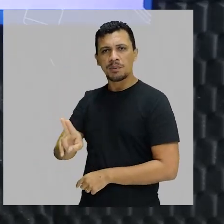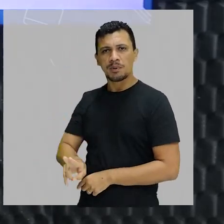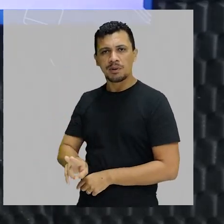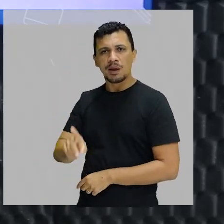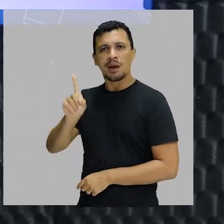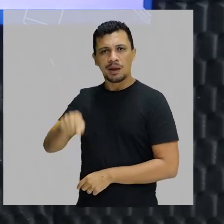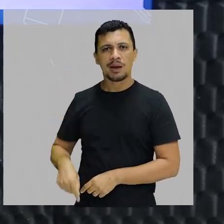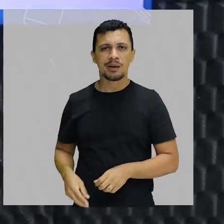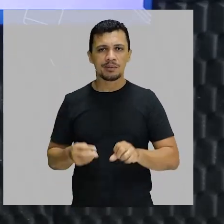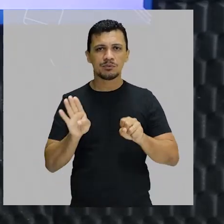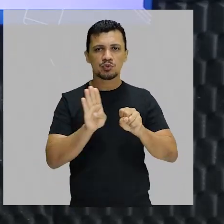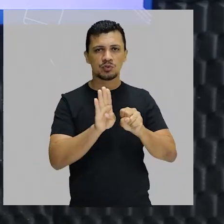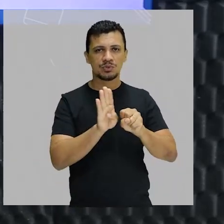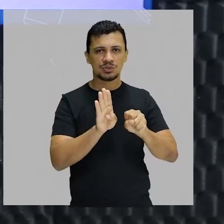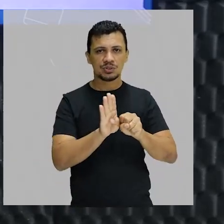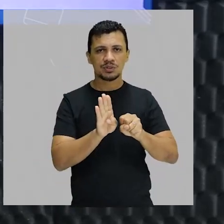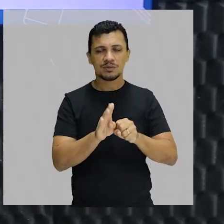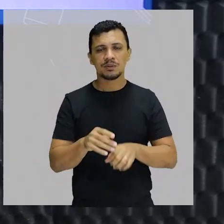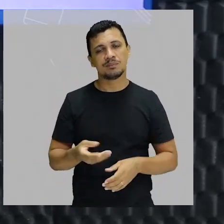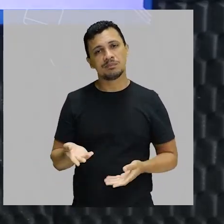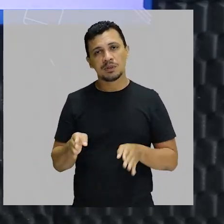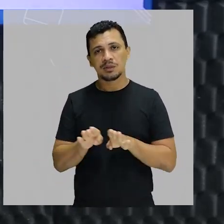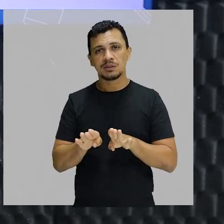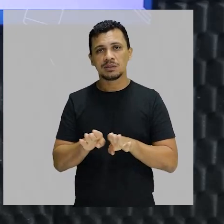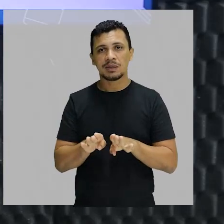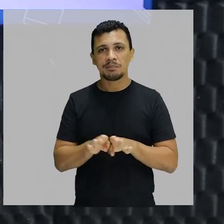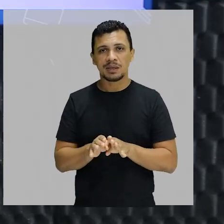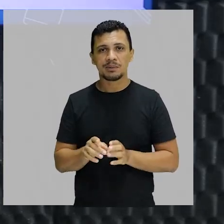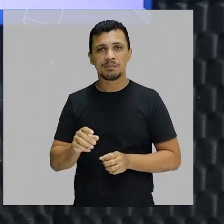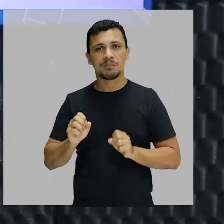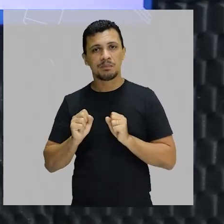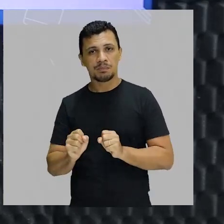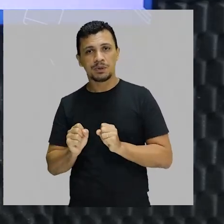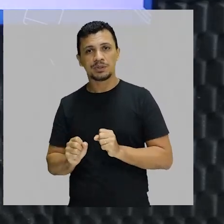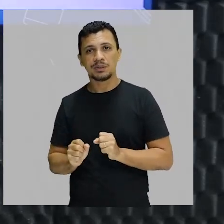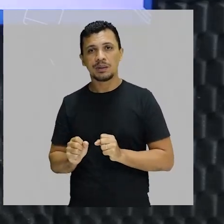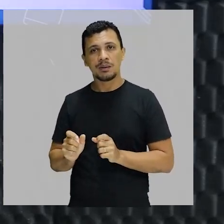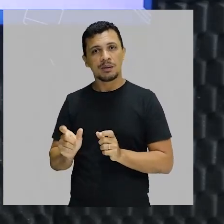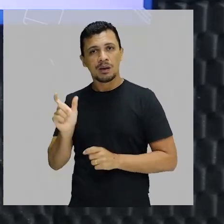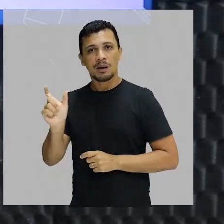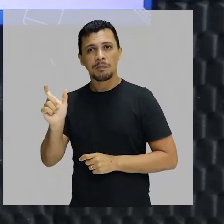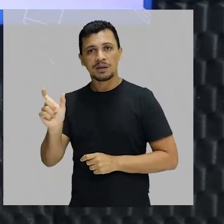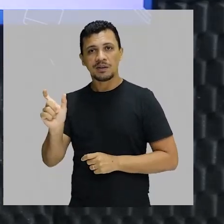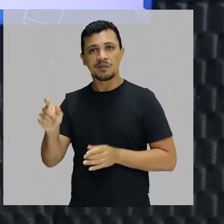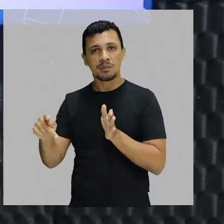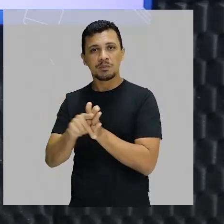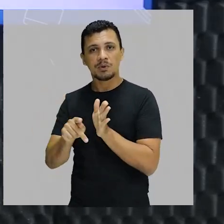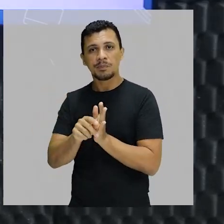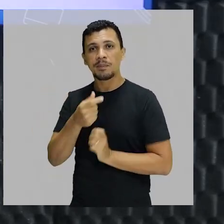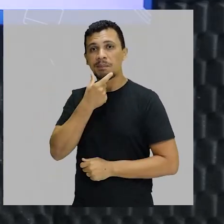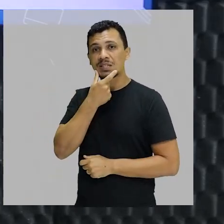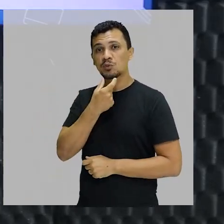substantivo. E, naturalmente, em masculino. Aqui já é uma crítica